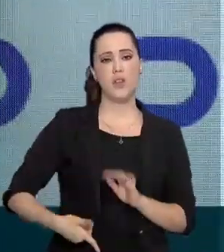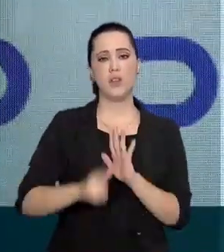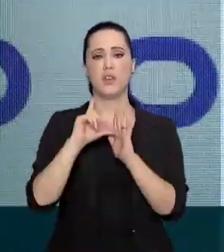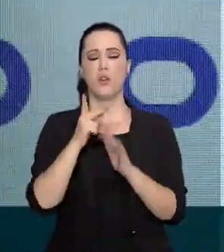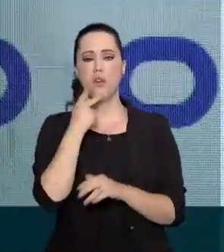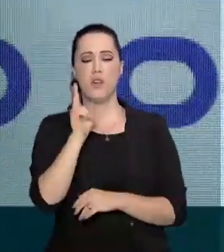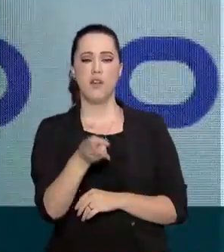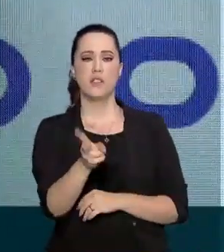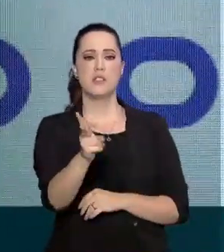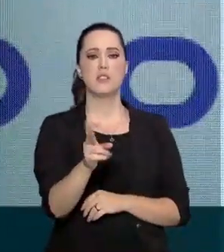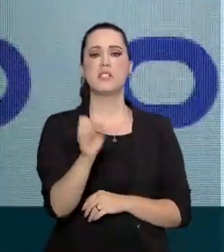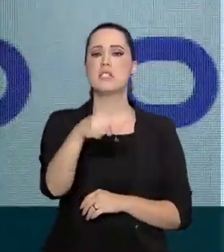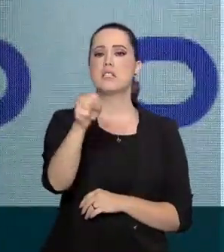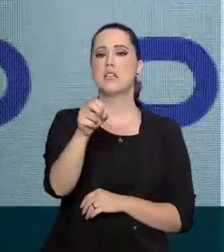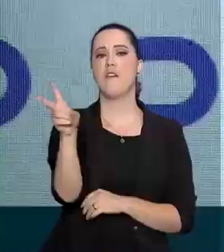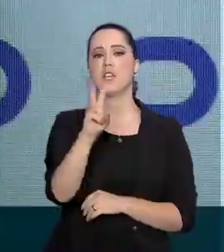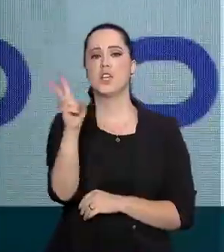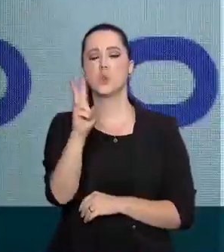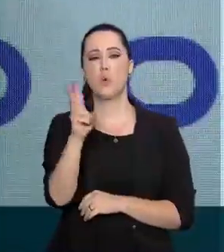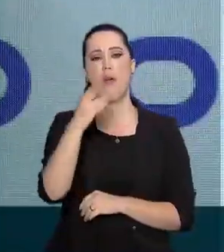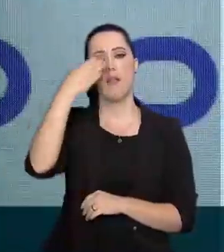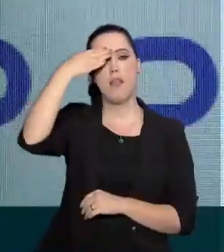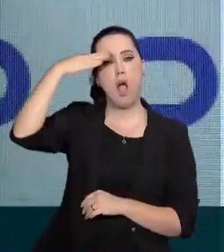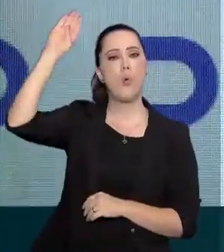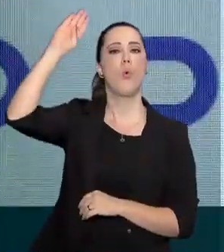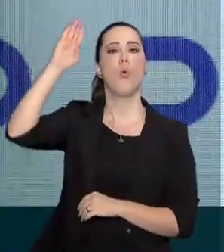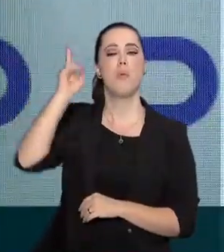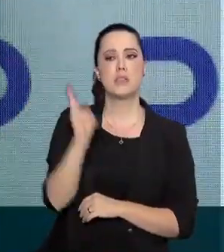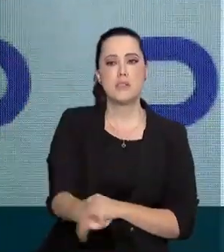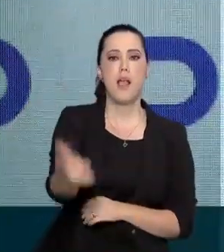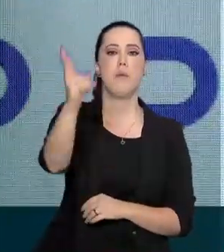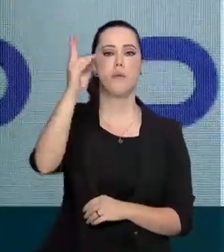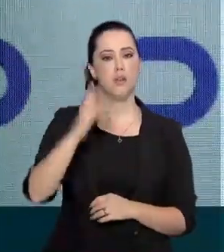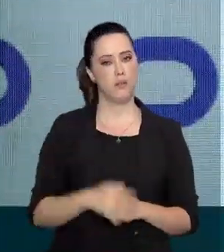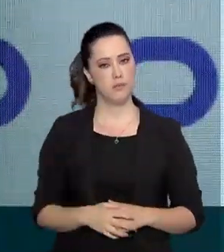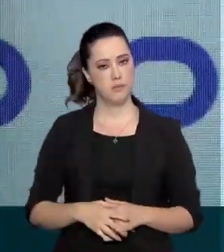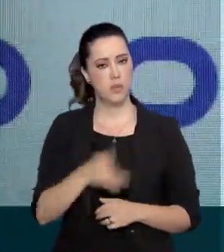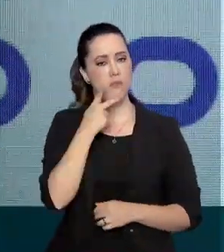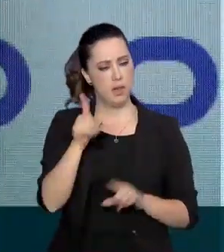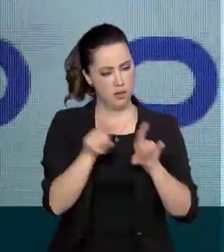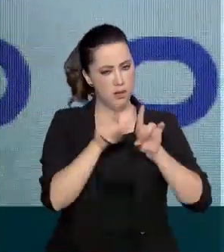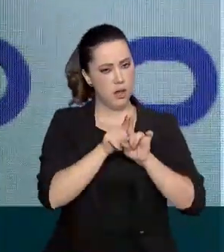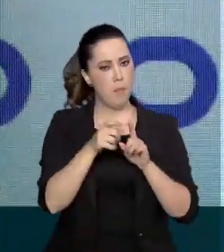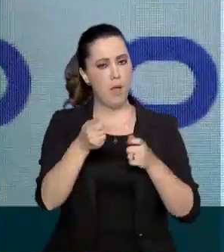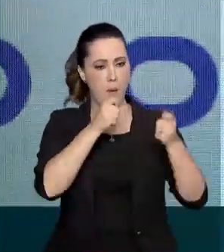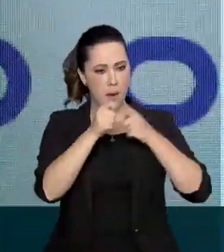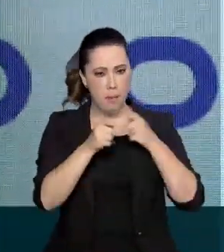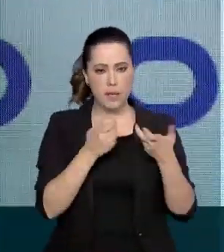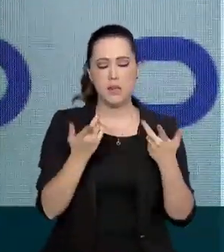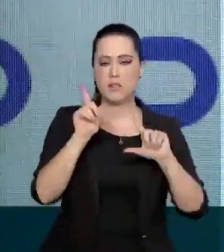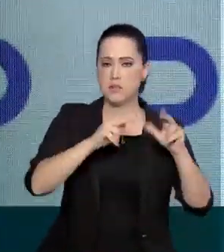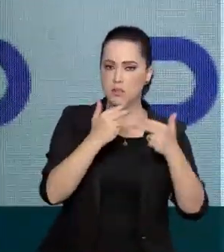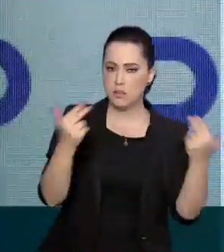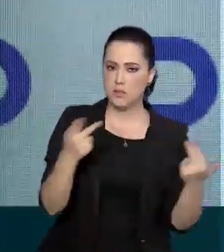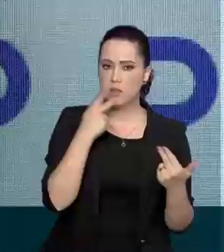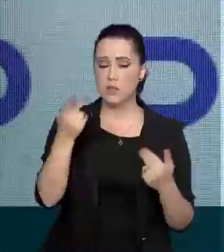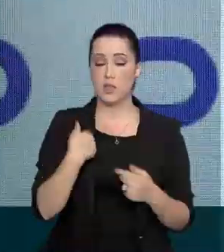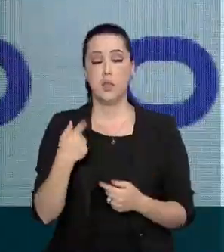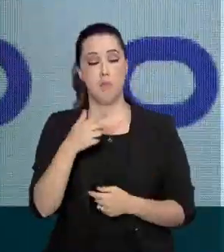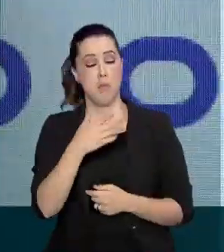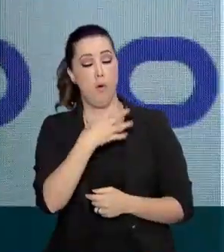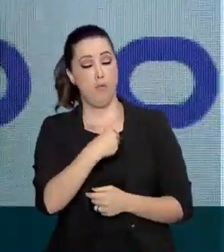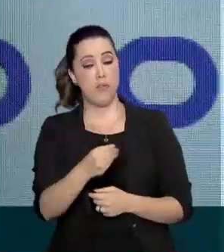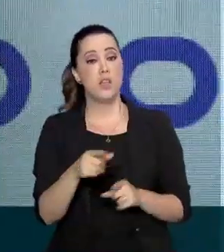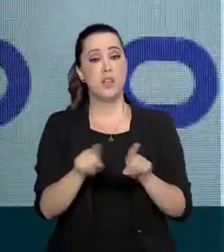Disse para a imprensa também, que meu filho, além de entregar, além de fritar hambúrguer,